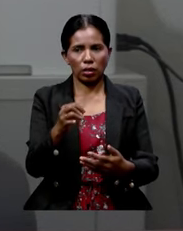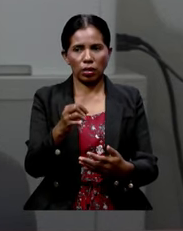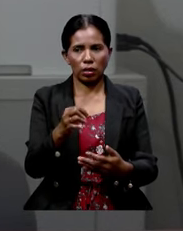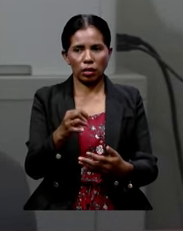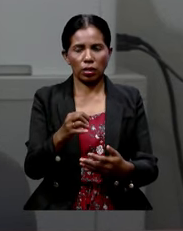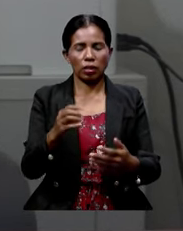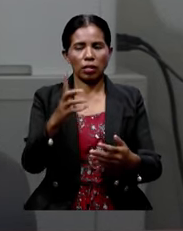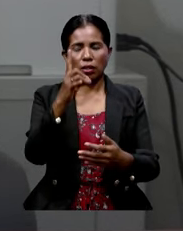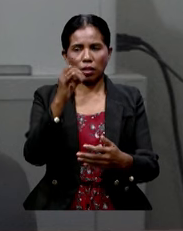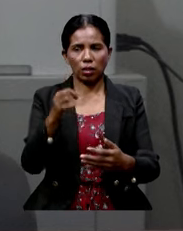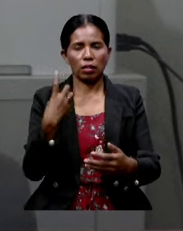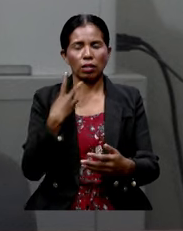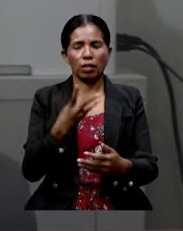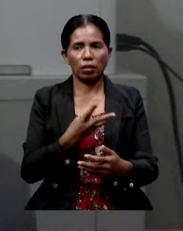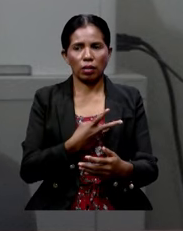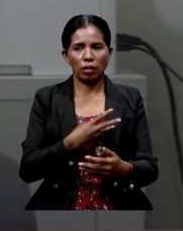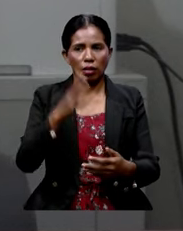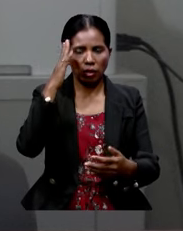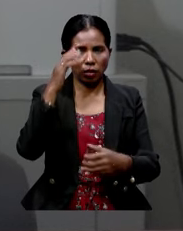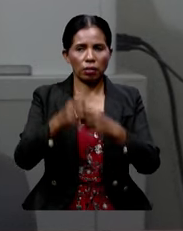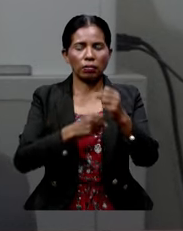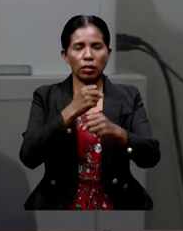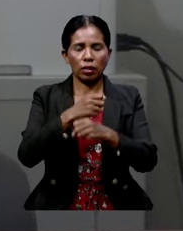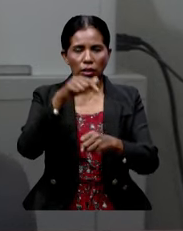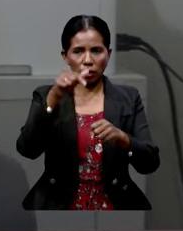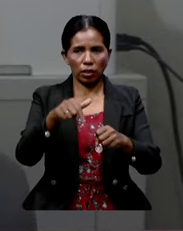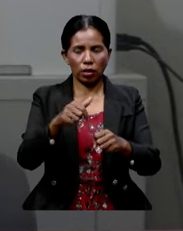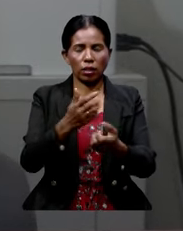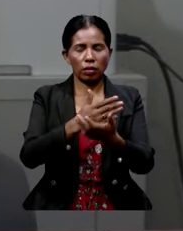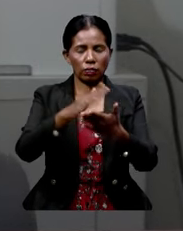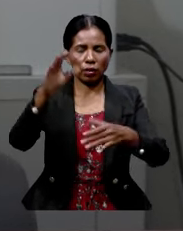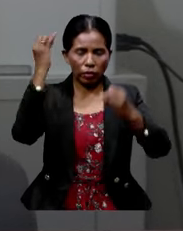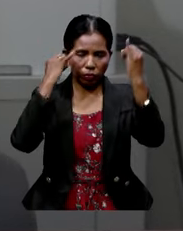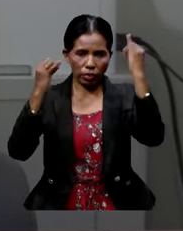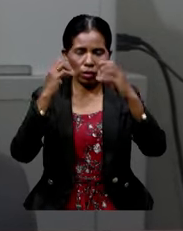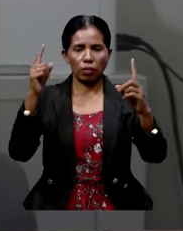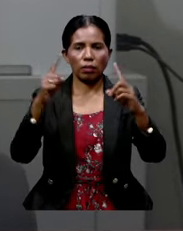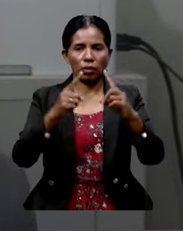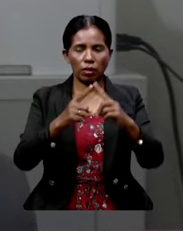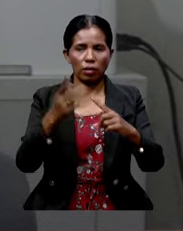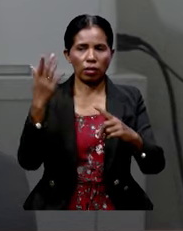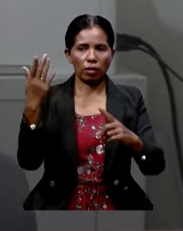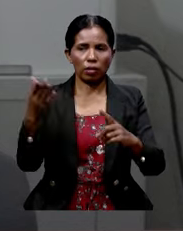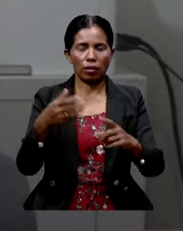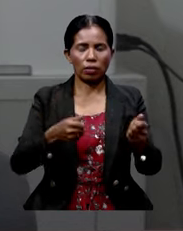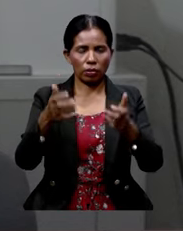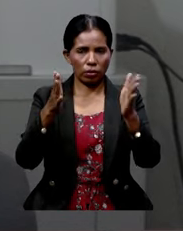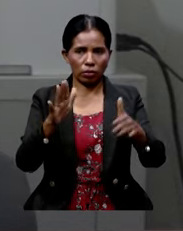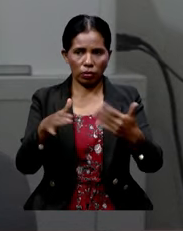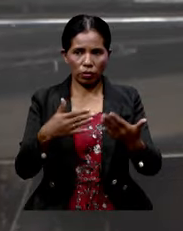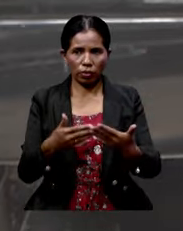iha kapital dili ami hanoi batina ndane atara sosialisasaun ba iha ba ia kondutori sututu ne.